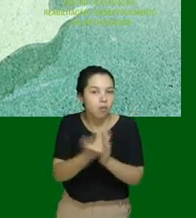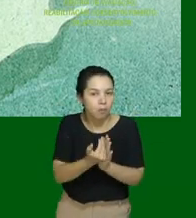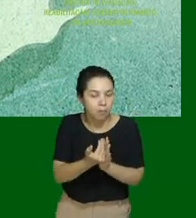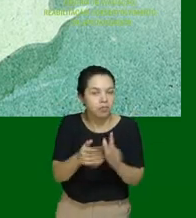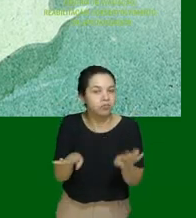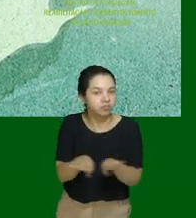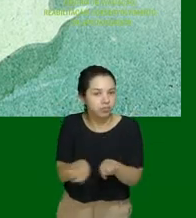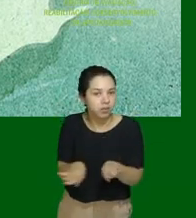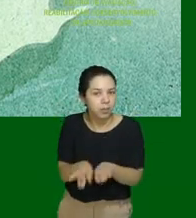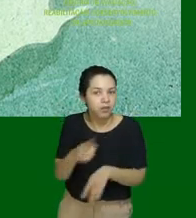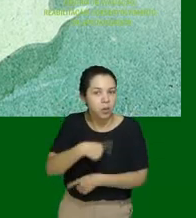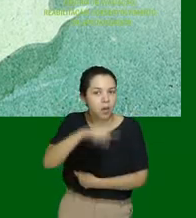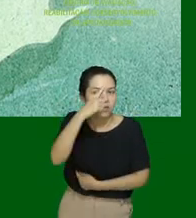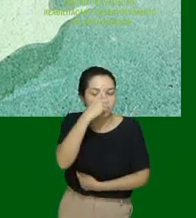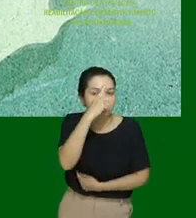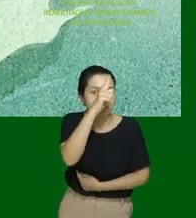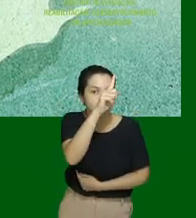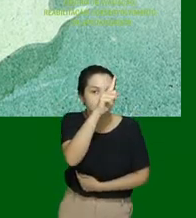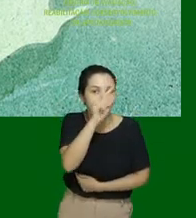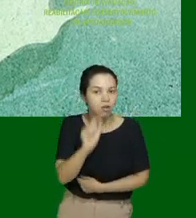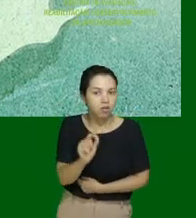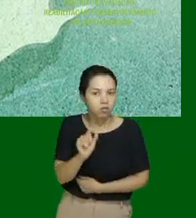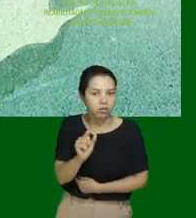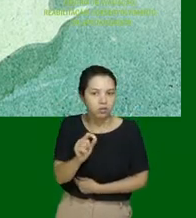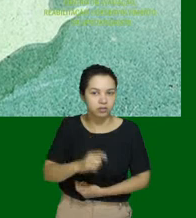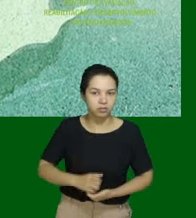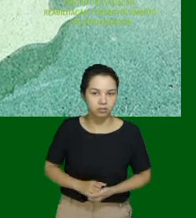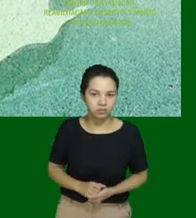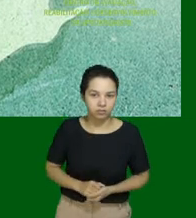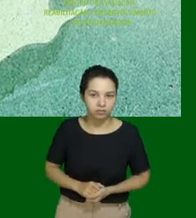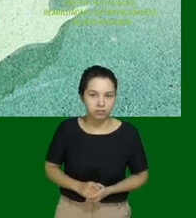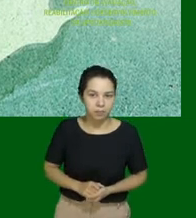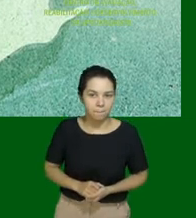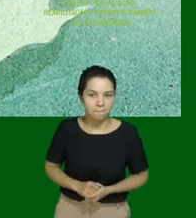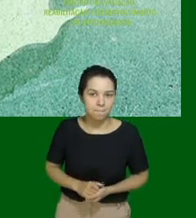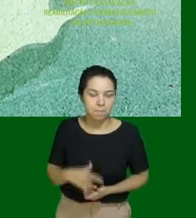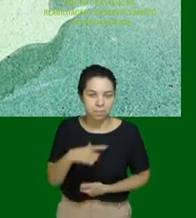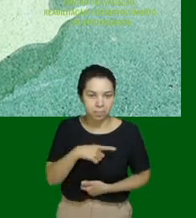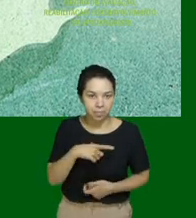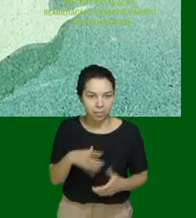também nossa, quando a gente veio quase em peso, quase estão todos aqui hoje,